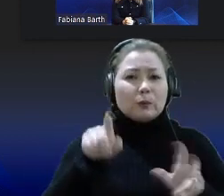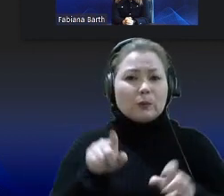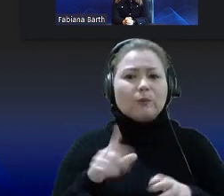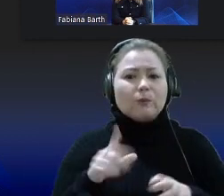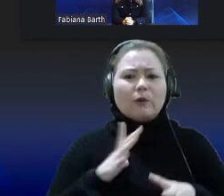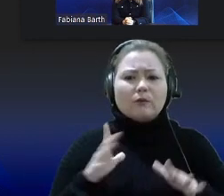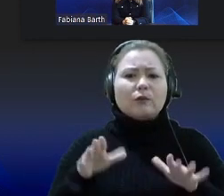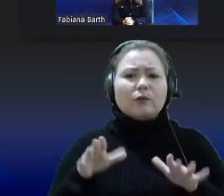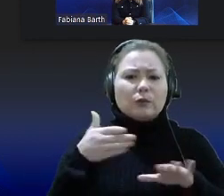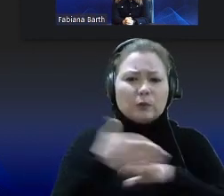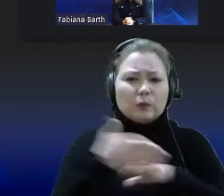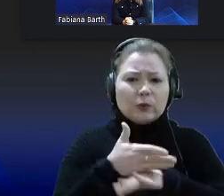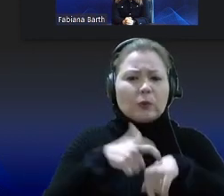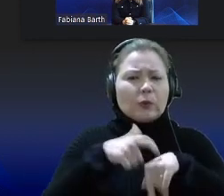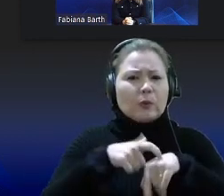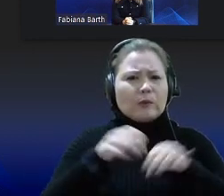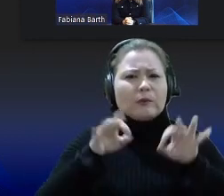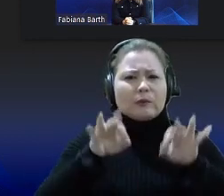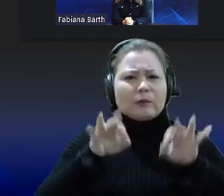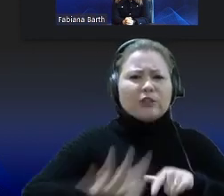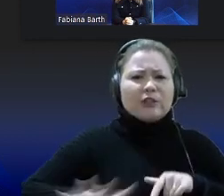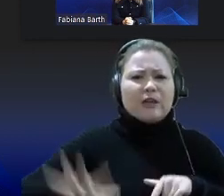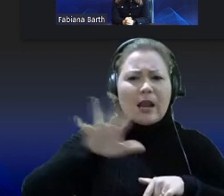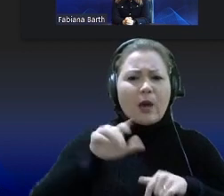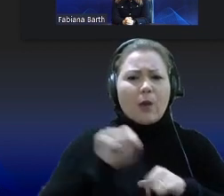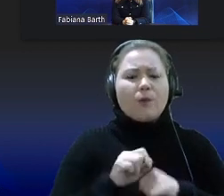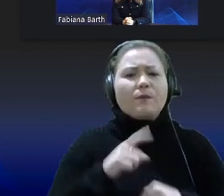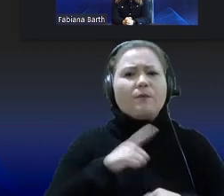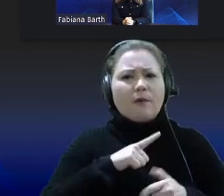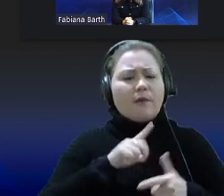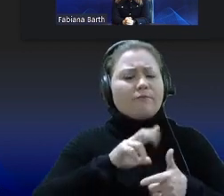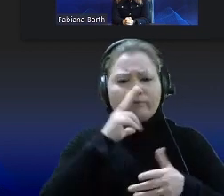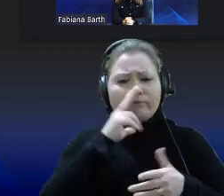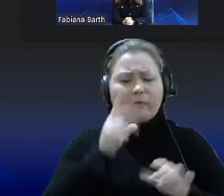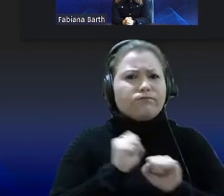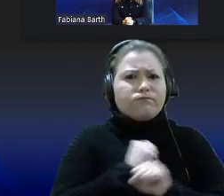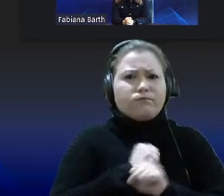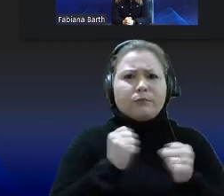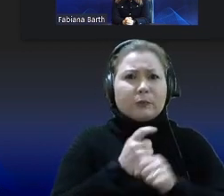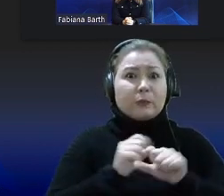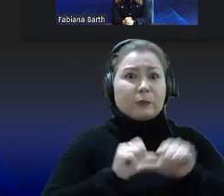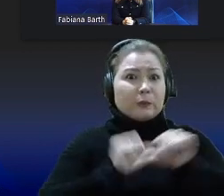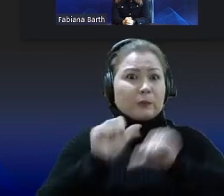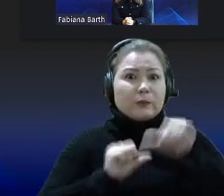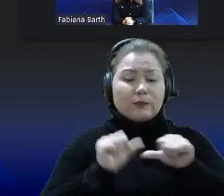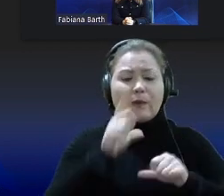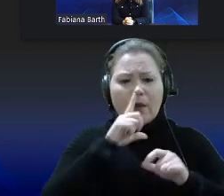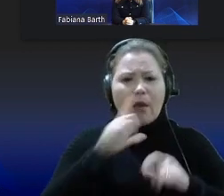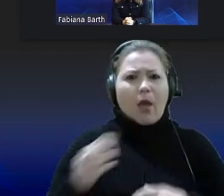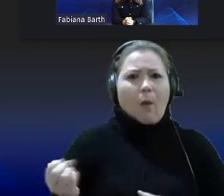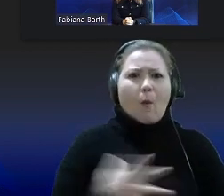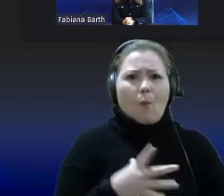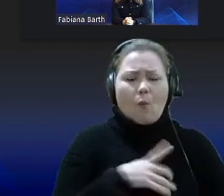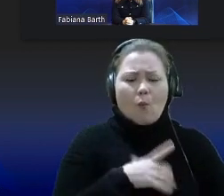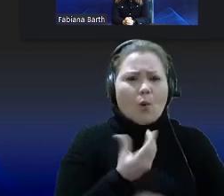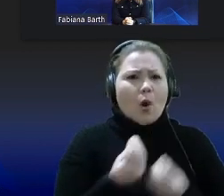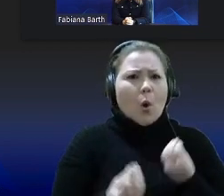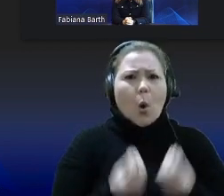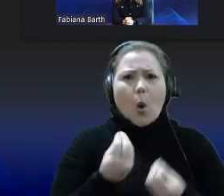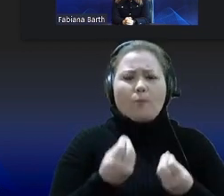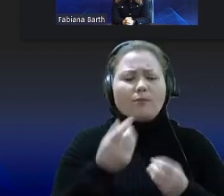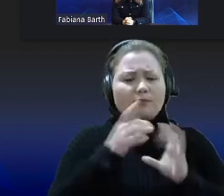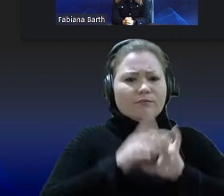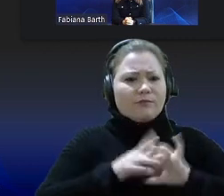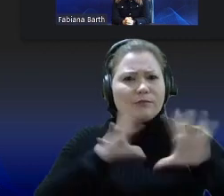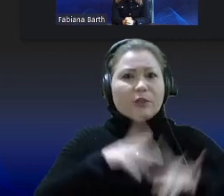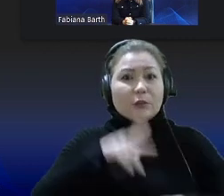Chegamos à conclusão geral de que é irreversível, é uma modernidade que não tem como deixarmos